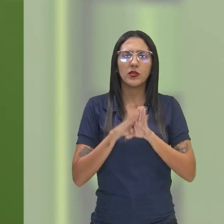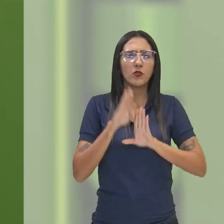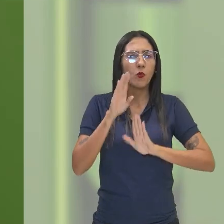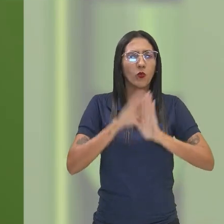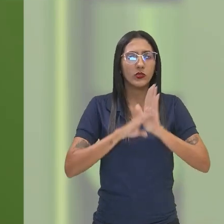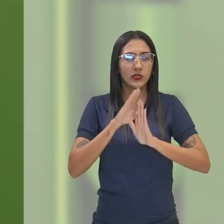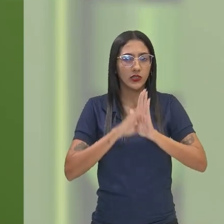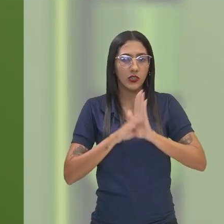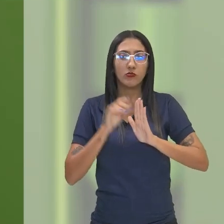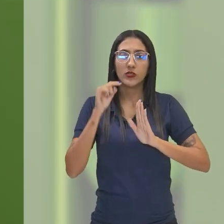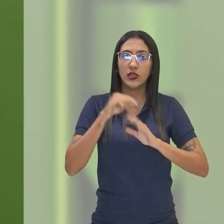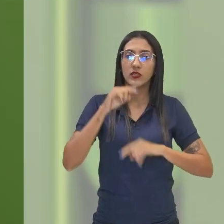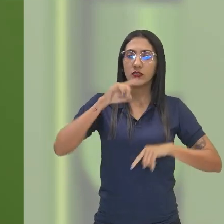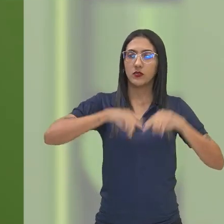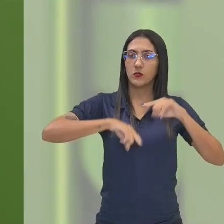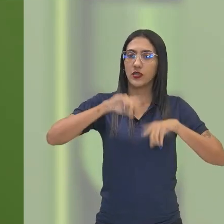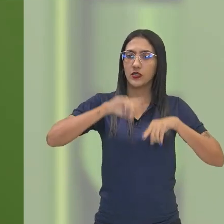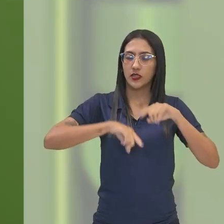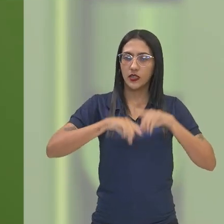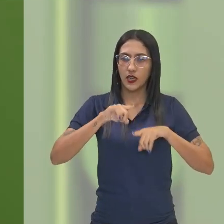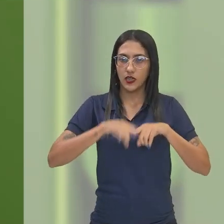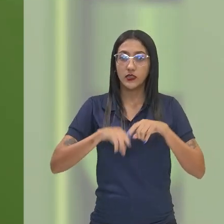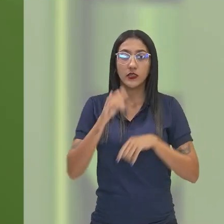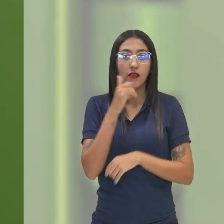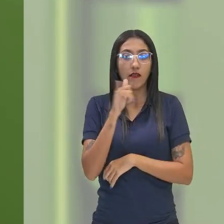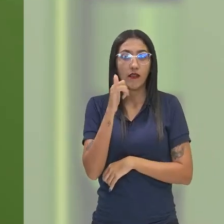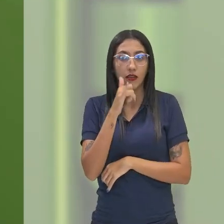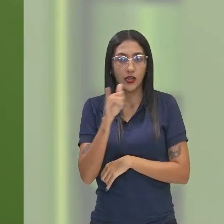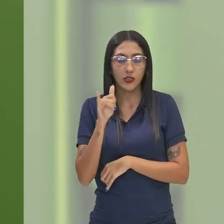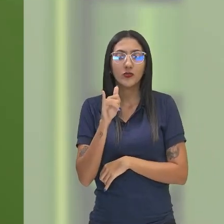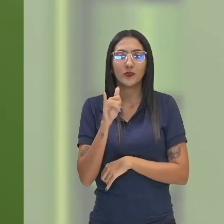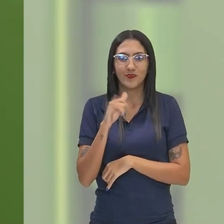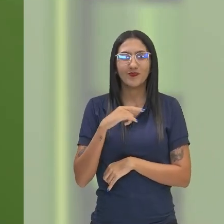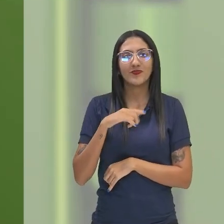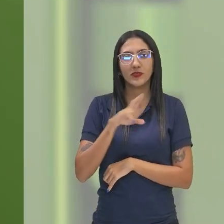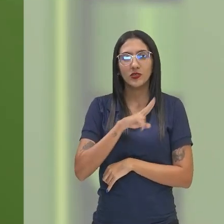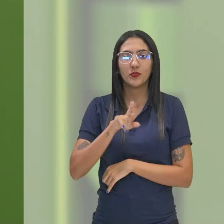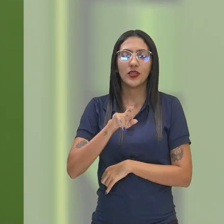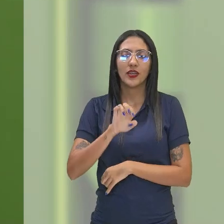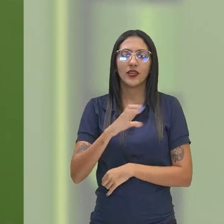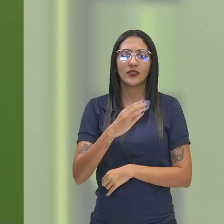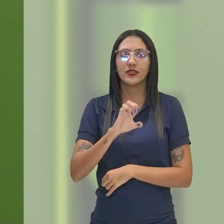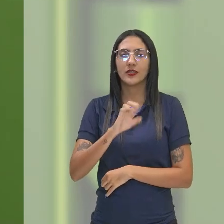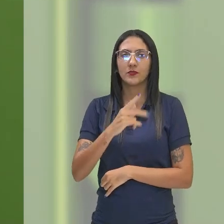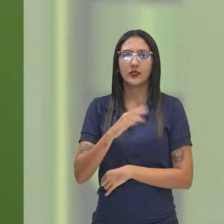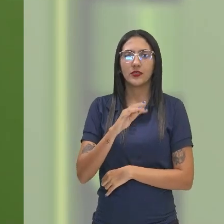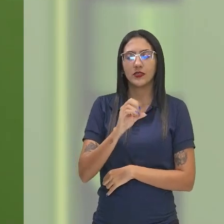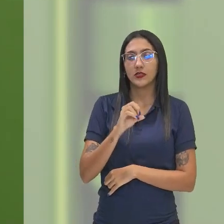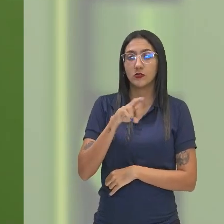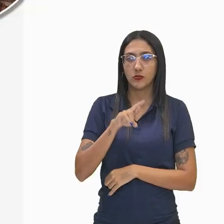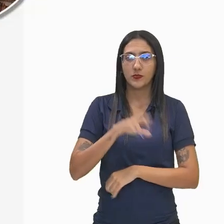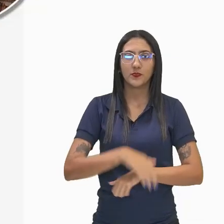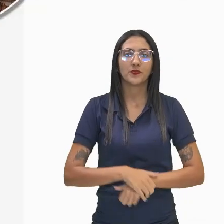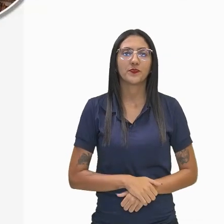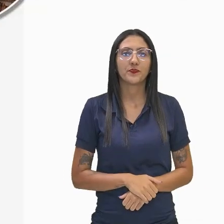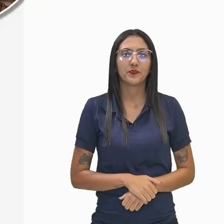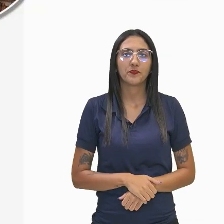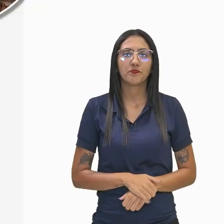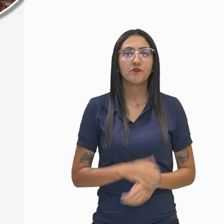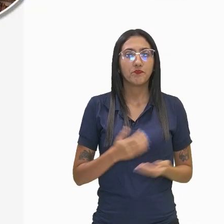para esses equipamentos elétricos que nós chamamos de receptores. Então, pessoal, os